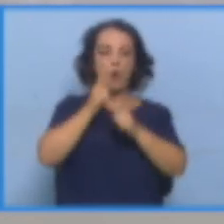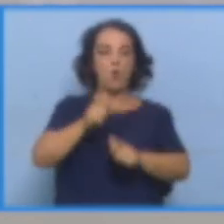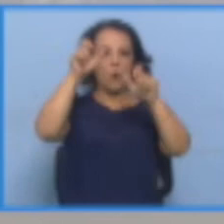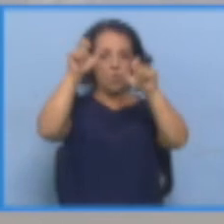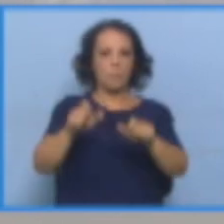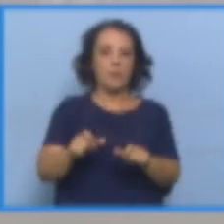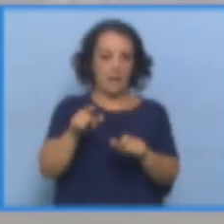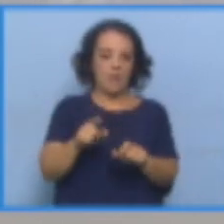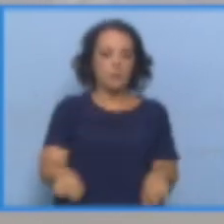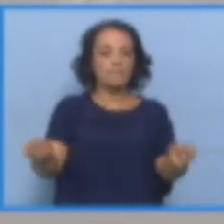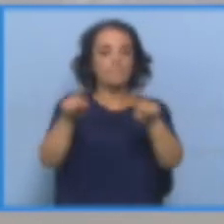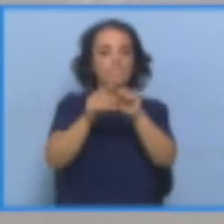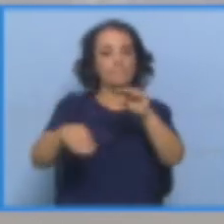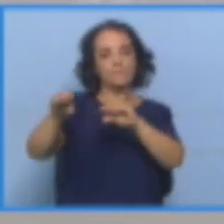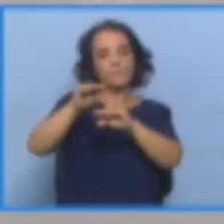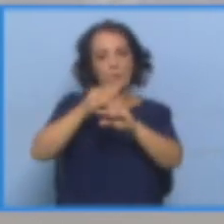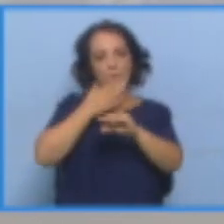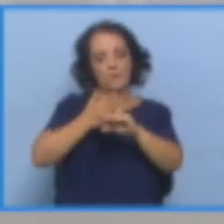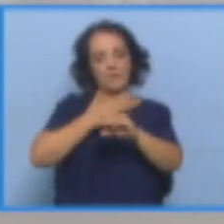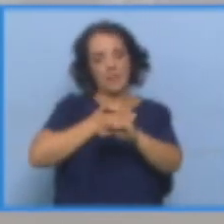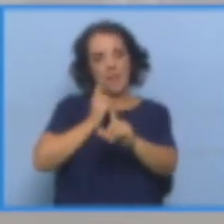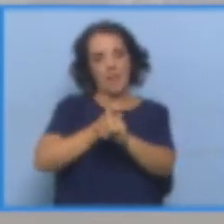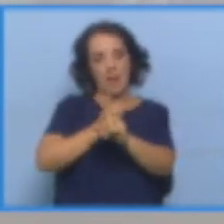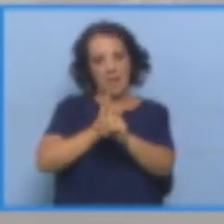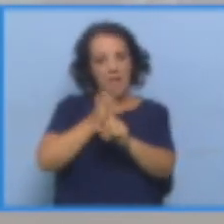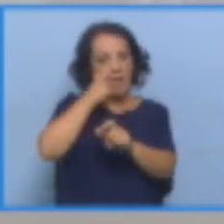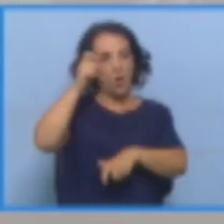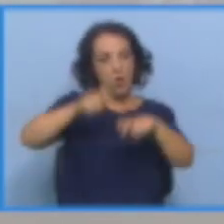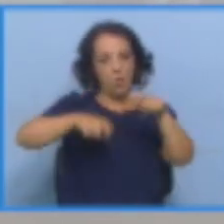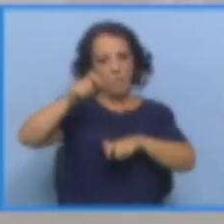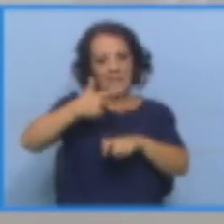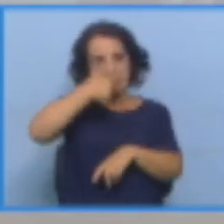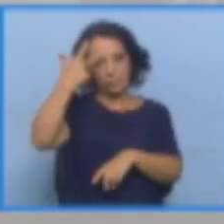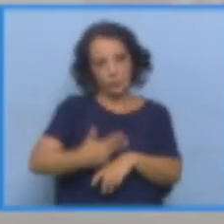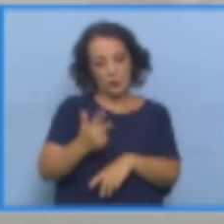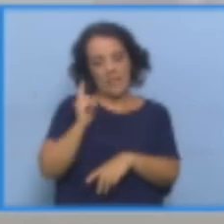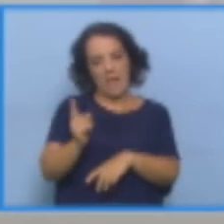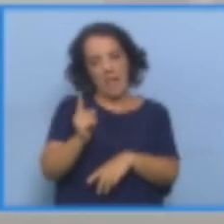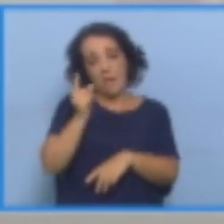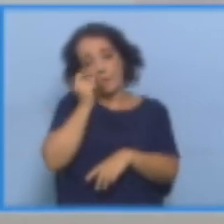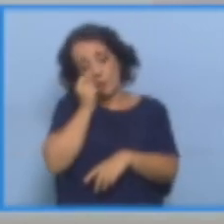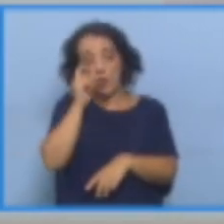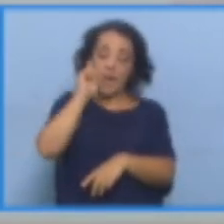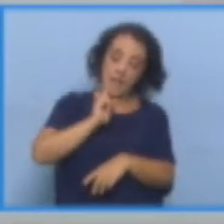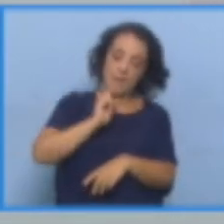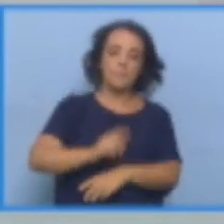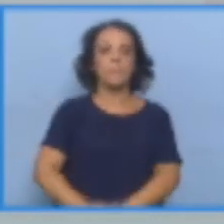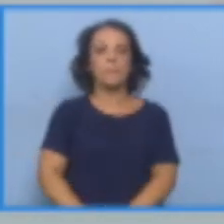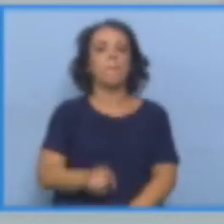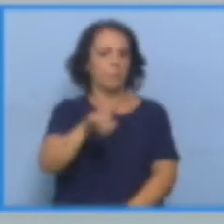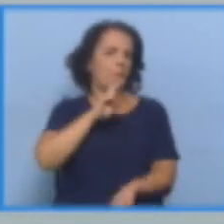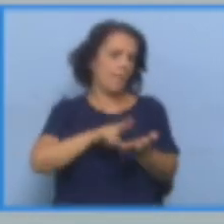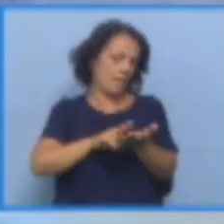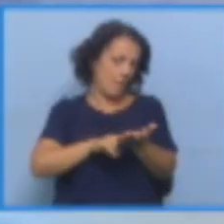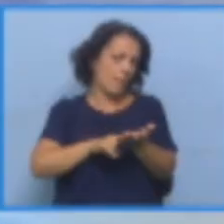é nesta complementaridade que nos humanizamos, que a humanidade é plenamente humana enquanto é masculina e feminina. Uma realidade que também